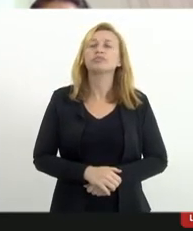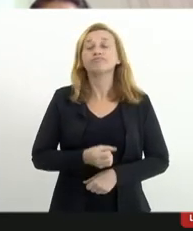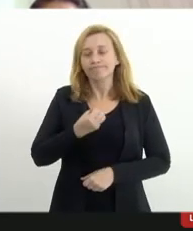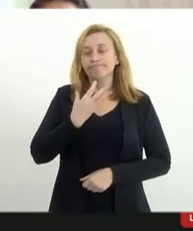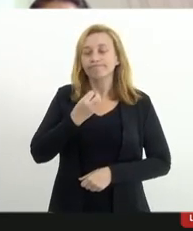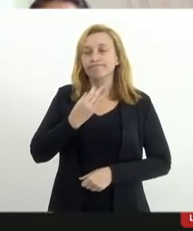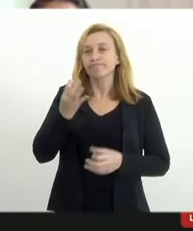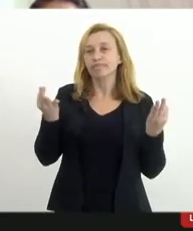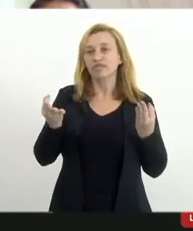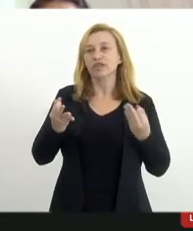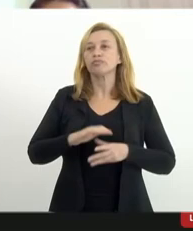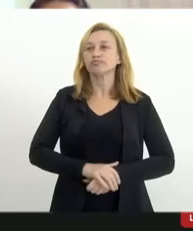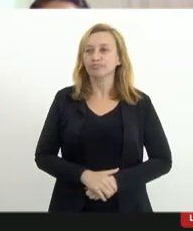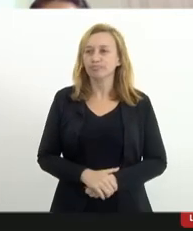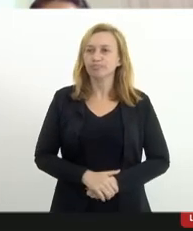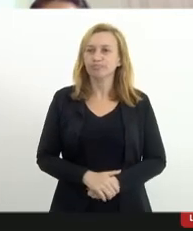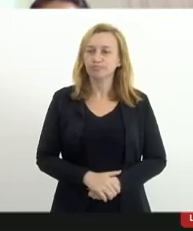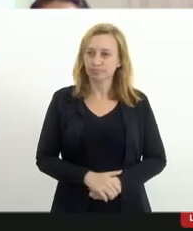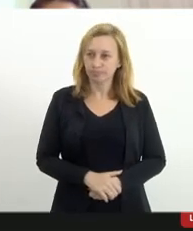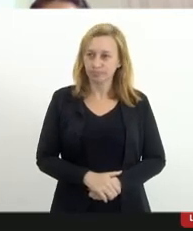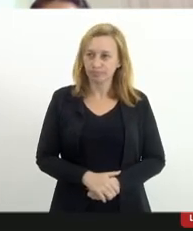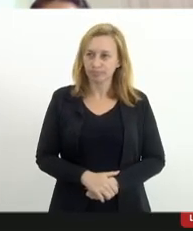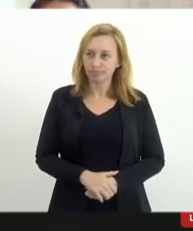Bem, perfeito.